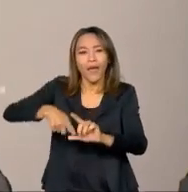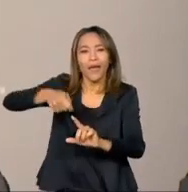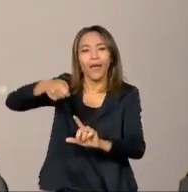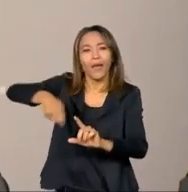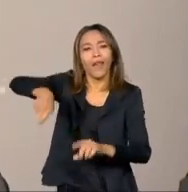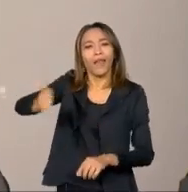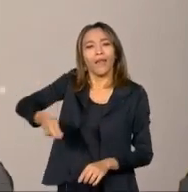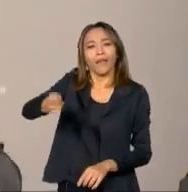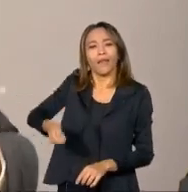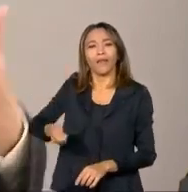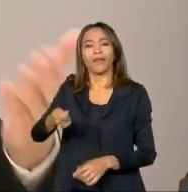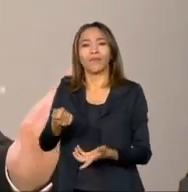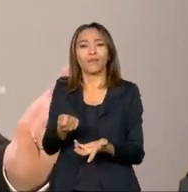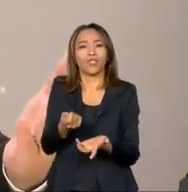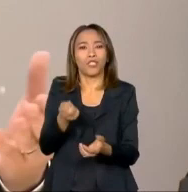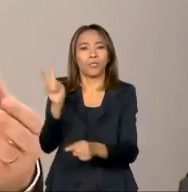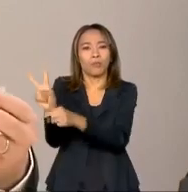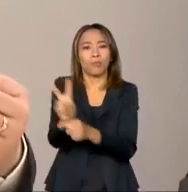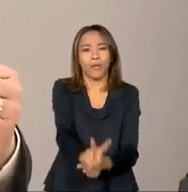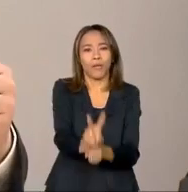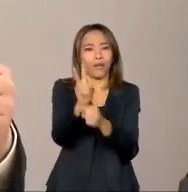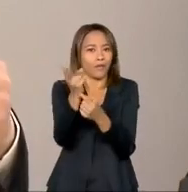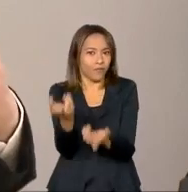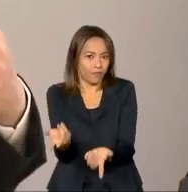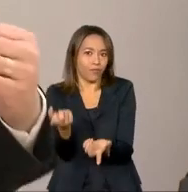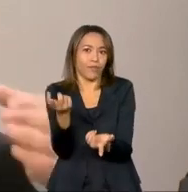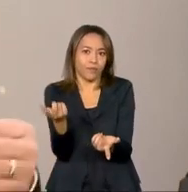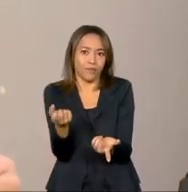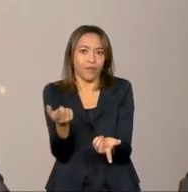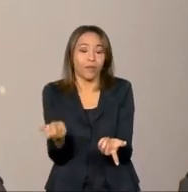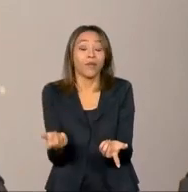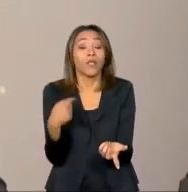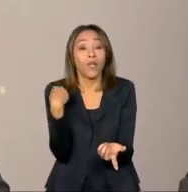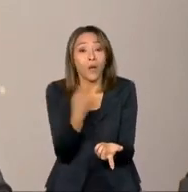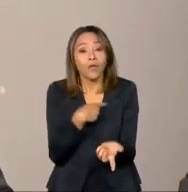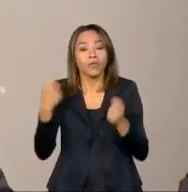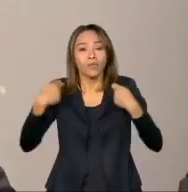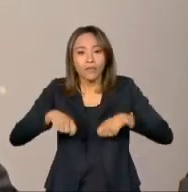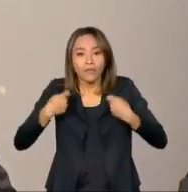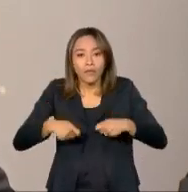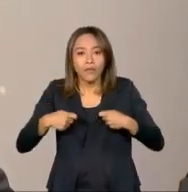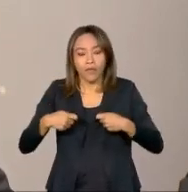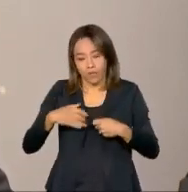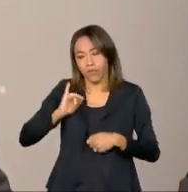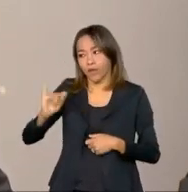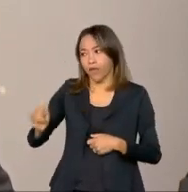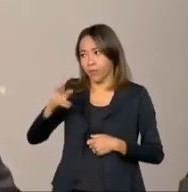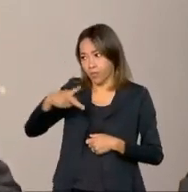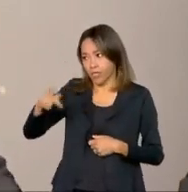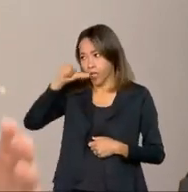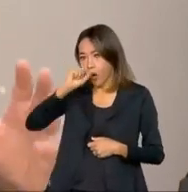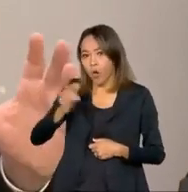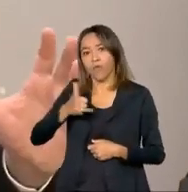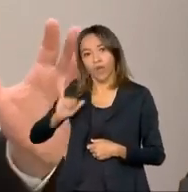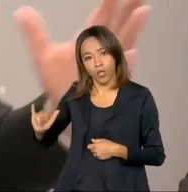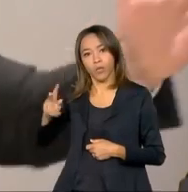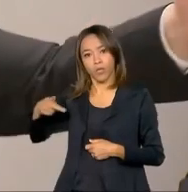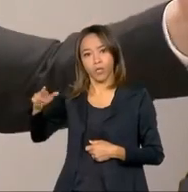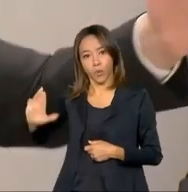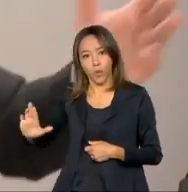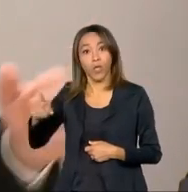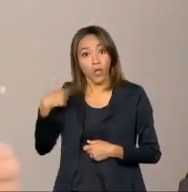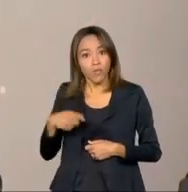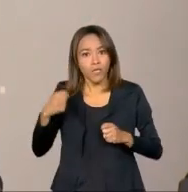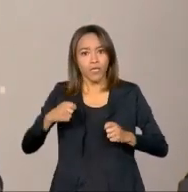reverso de empréstimos. Os empréstimos, nós temos que centralizar, presidente Alckmin, com o presidente Lula. Nós temos que centralizar